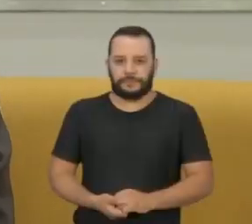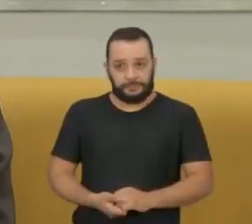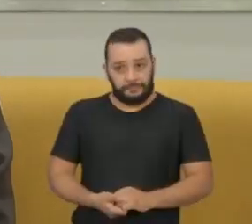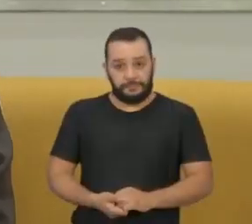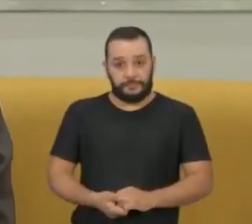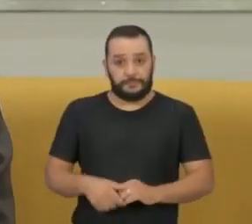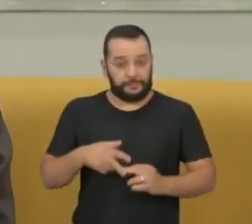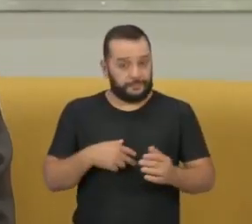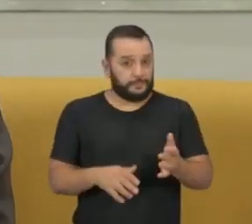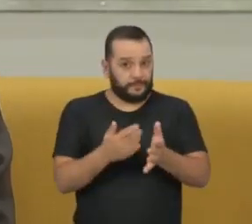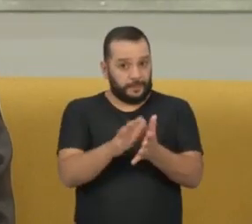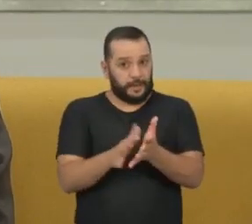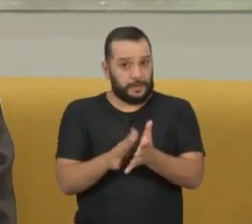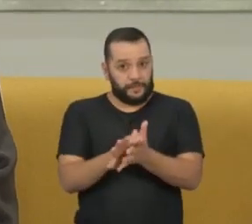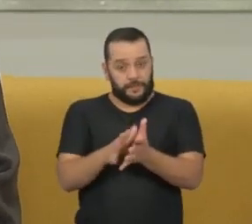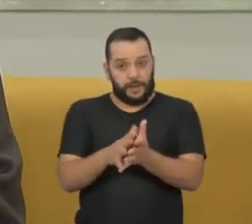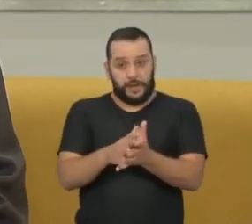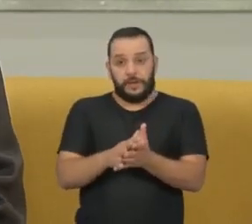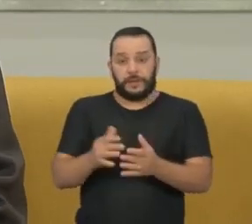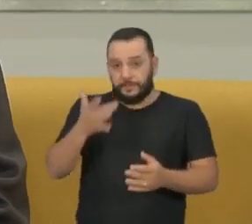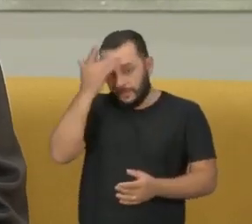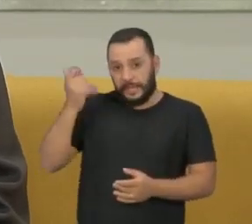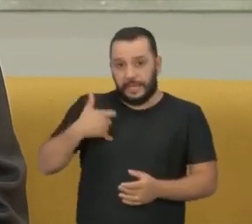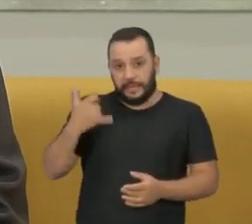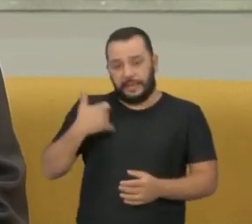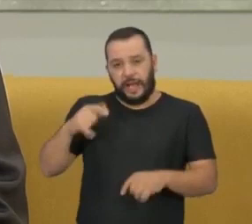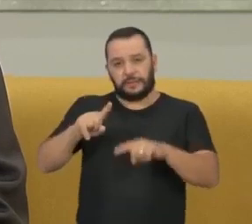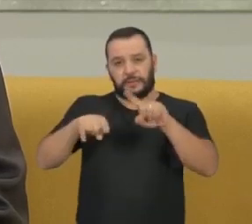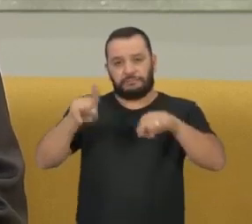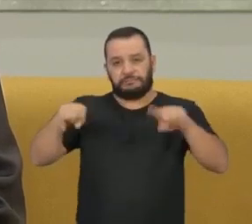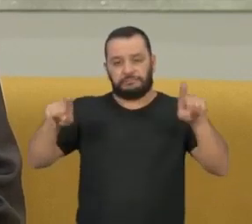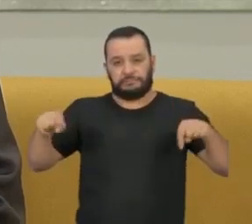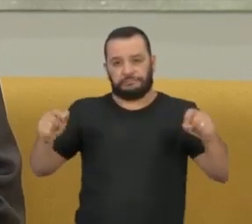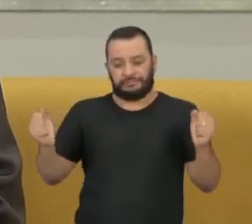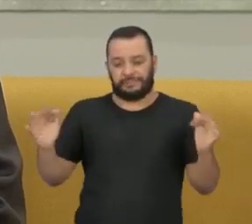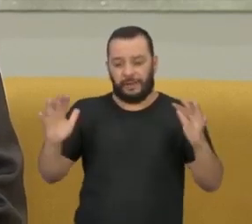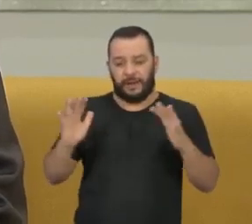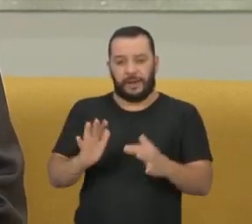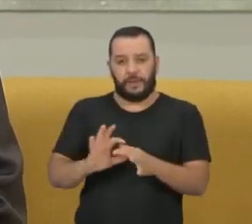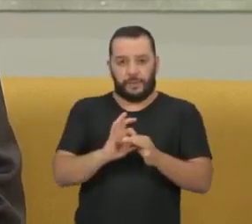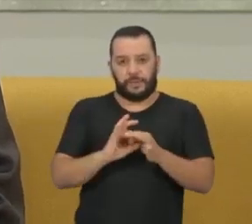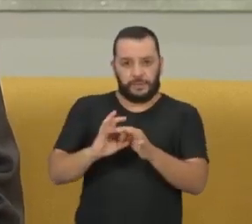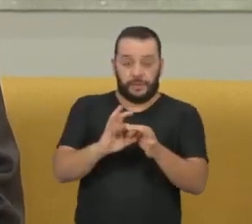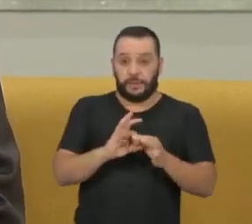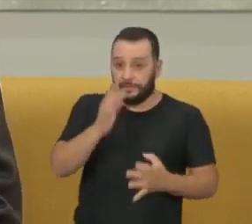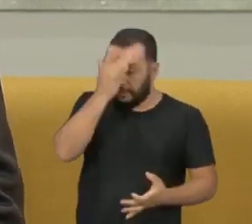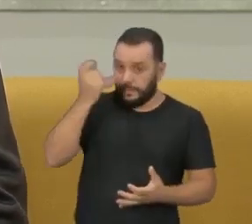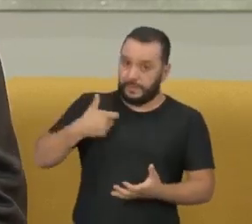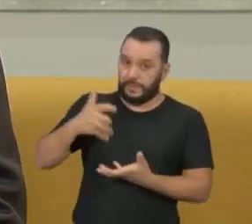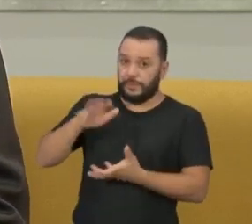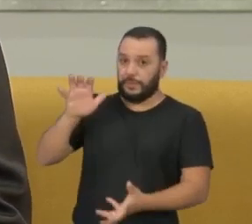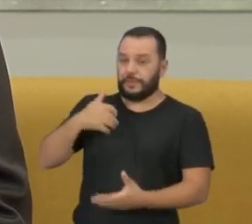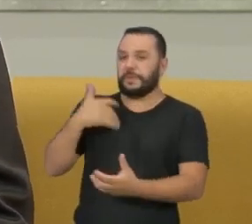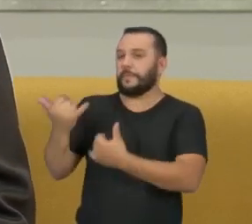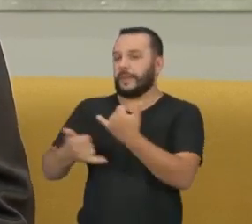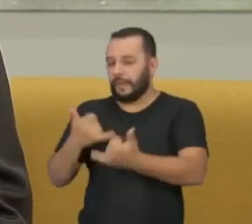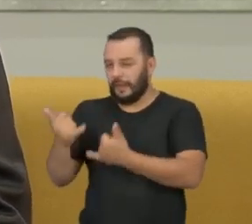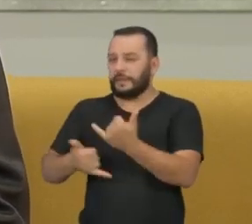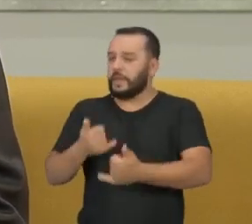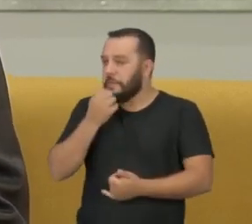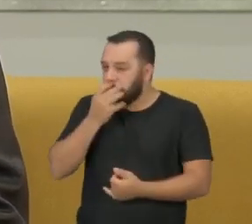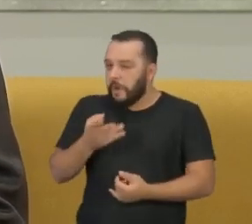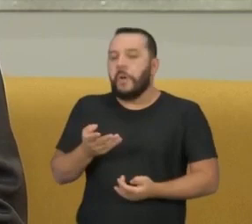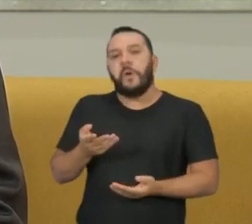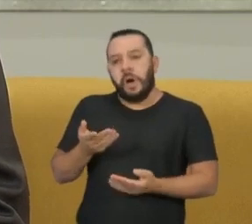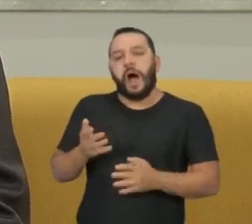O carnaval une foliões de todas as idades. Para os idosos, especialmente, essa brincadeira nos salões e nas ruas traz